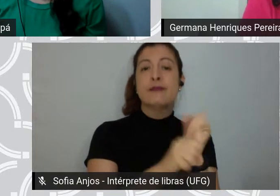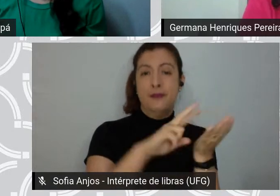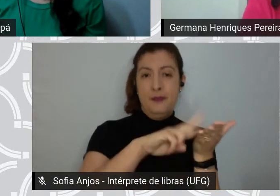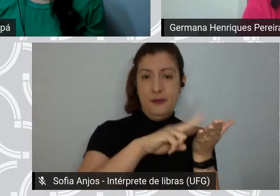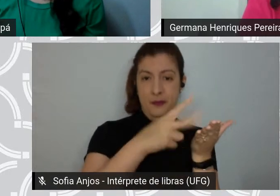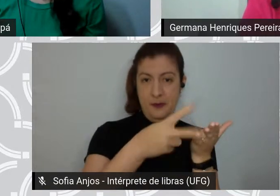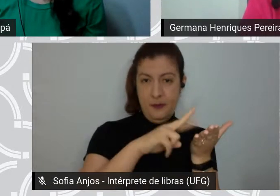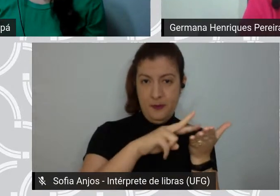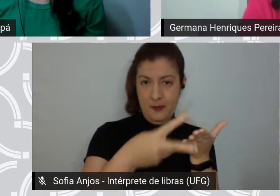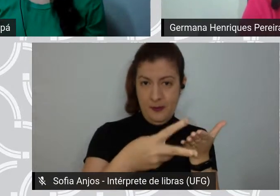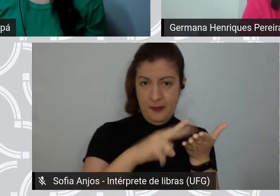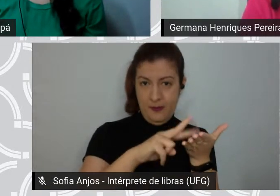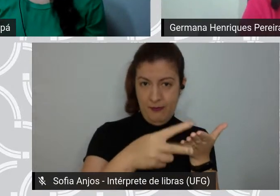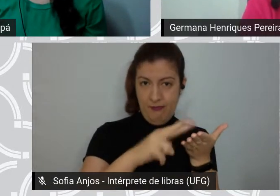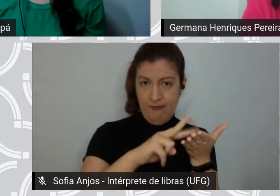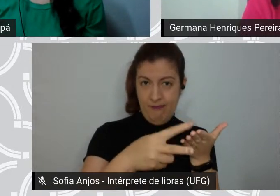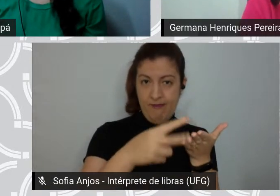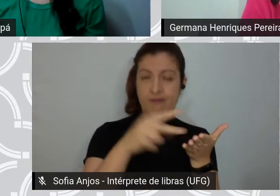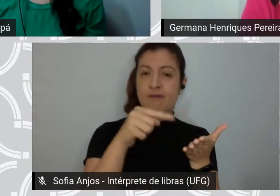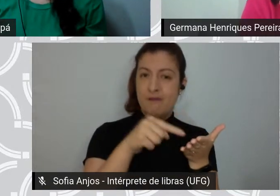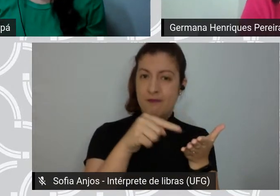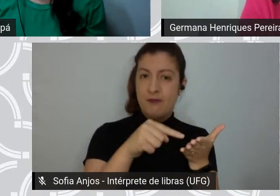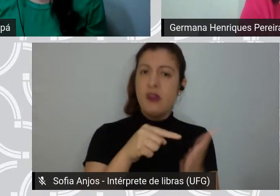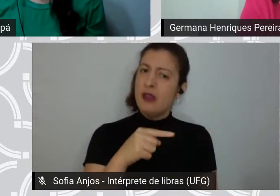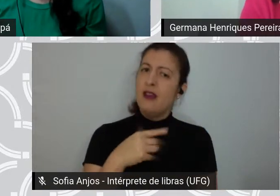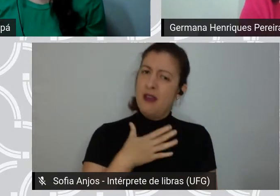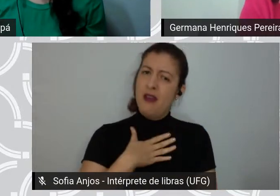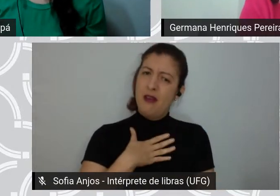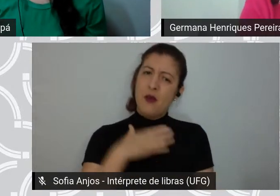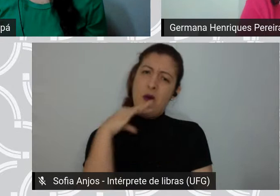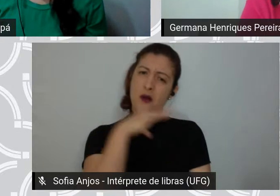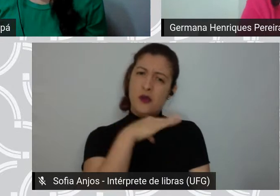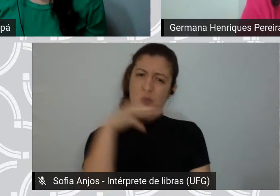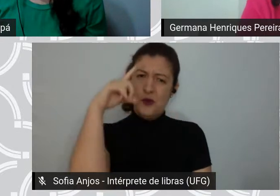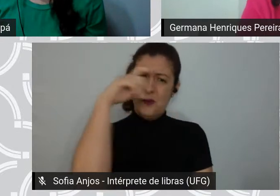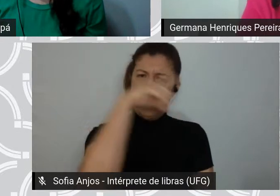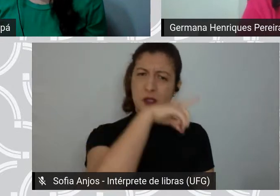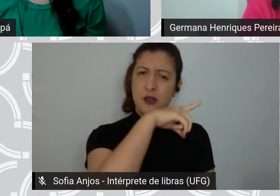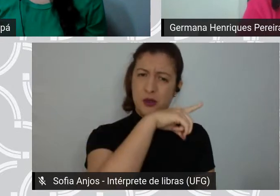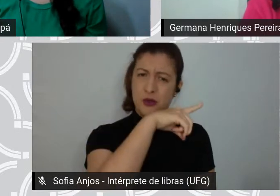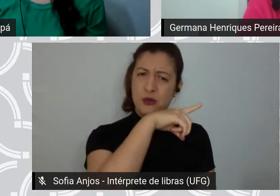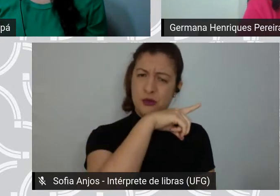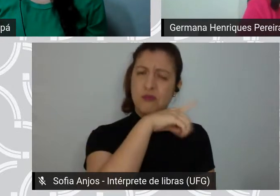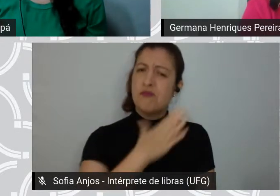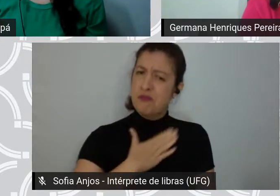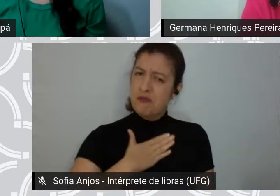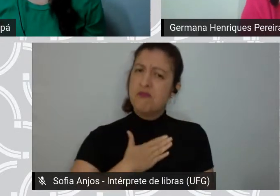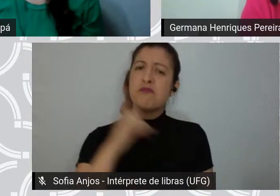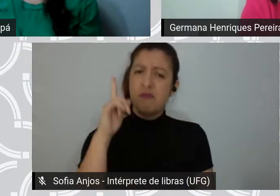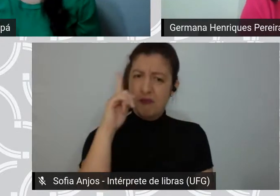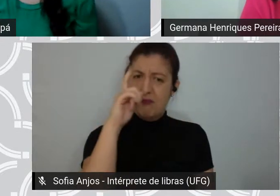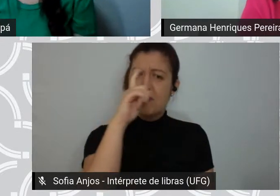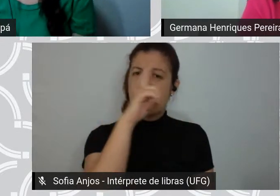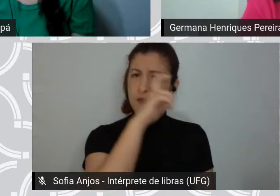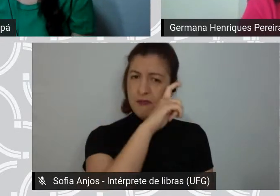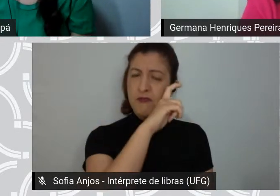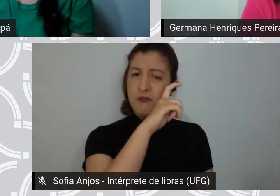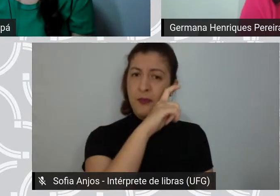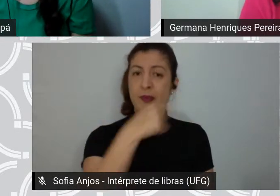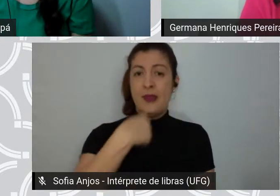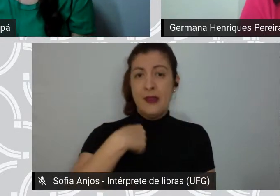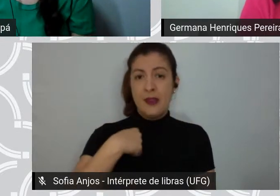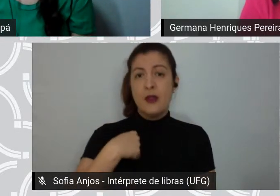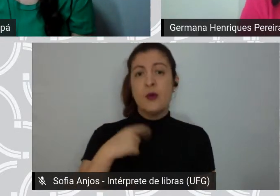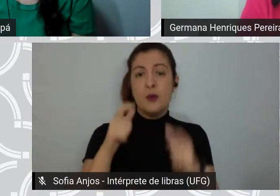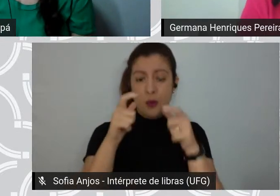é extremamente difícil, pelo menos para mim, né? E o meu campo é o da história da literatura, né? E o